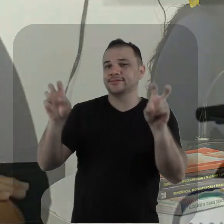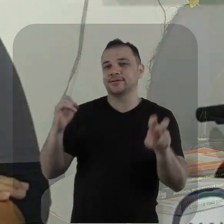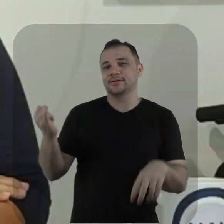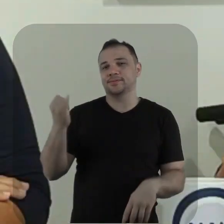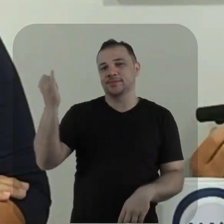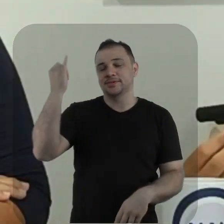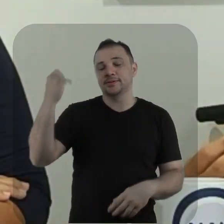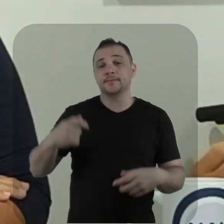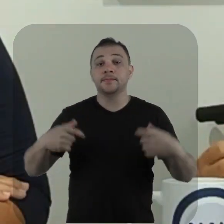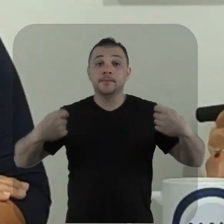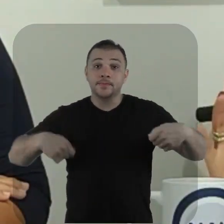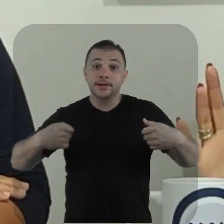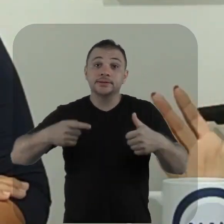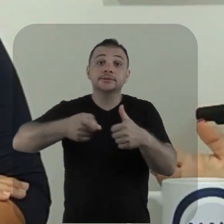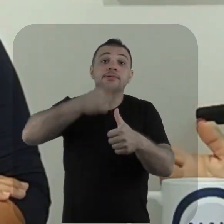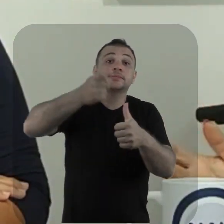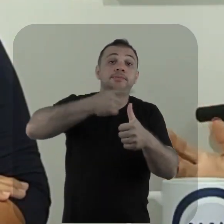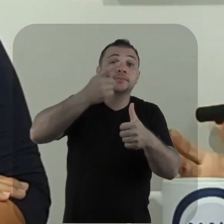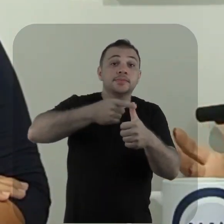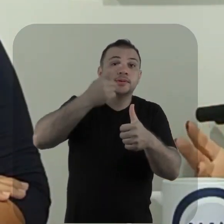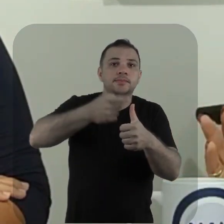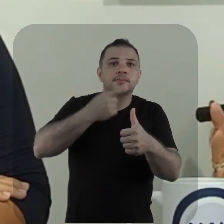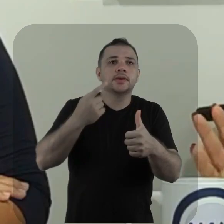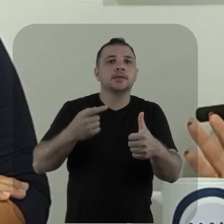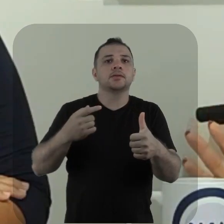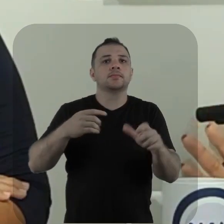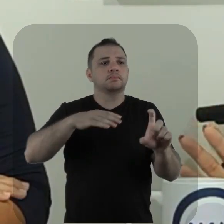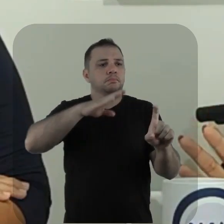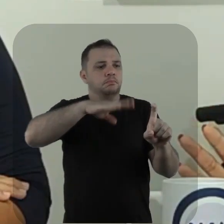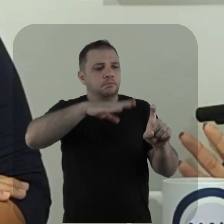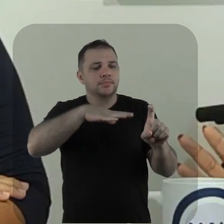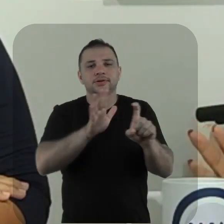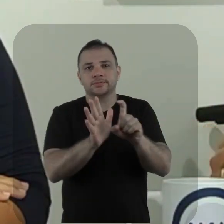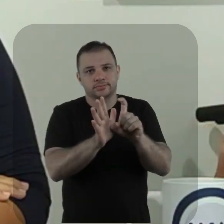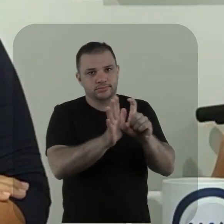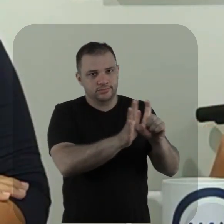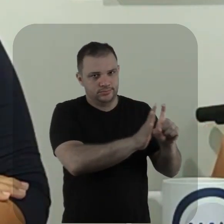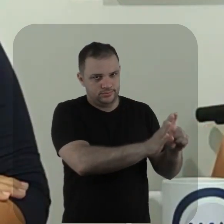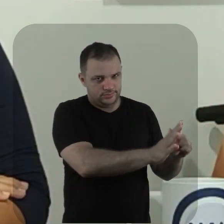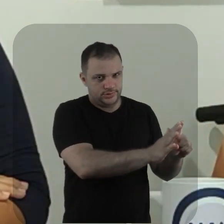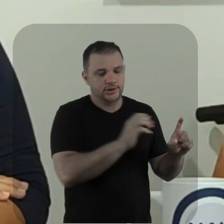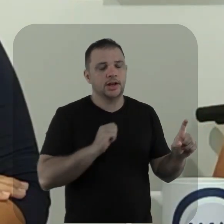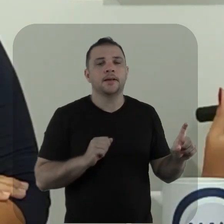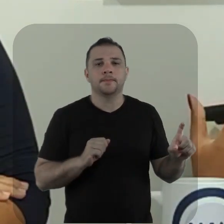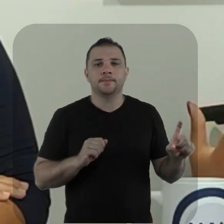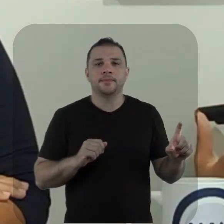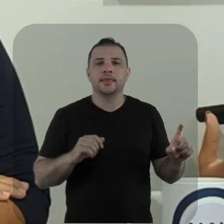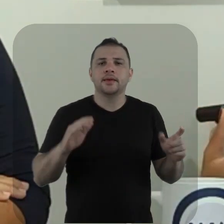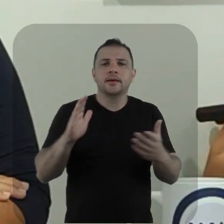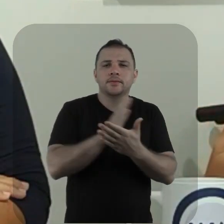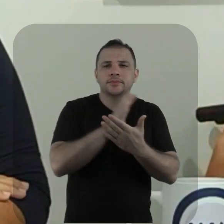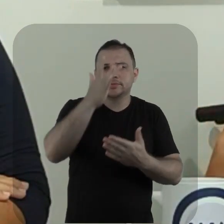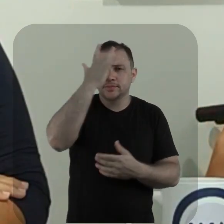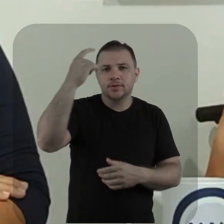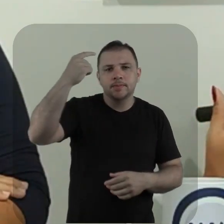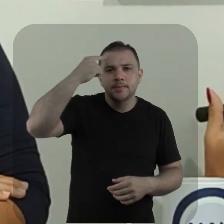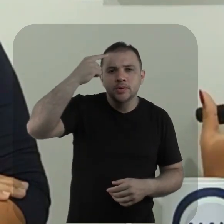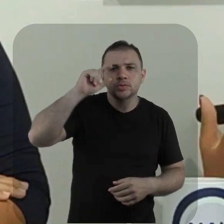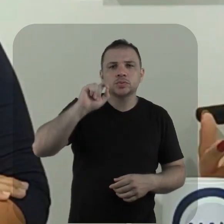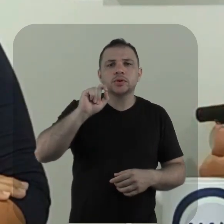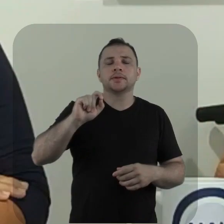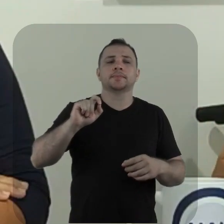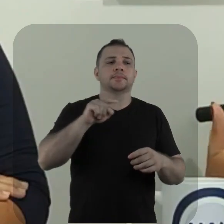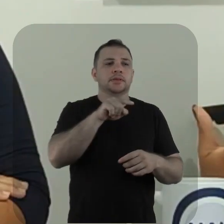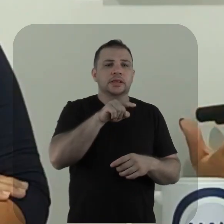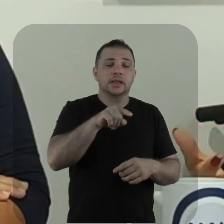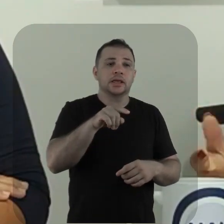relevância. E é importante, primeiro, desmistificar, né, quando a gente fala de saúde mental. A gente não tem uma visão assim muito reducionista de achar que o indivíduo